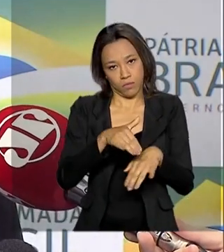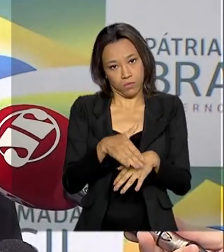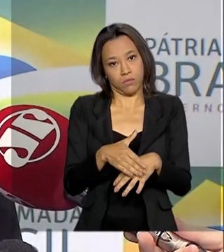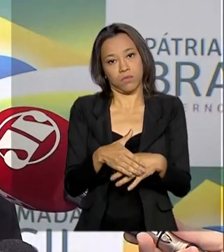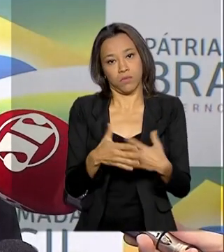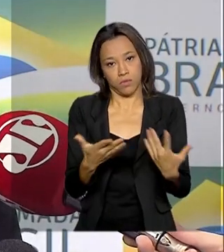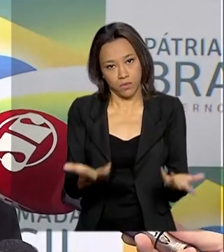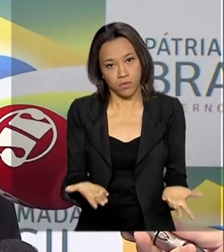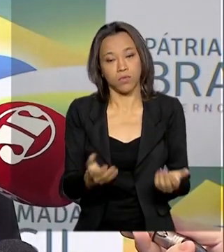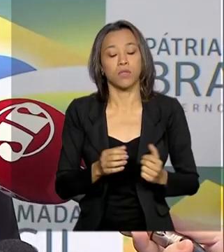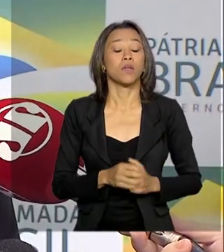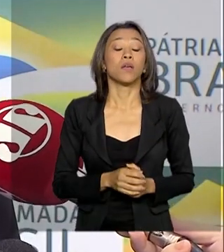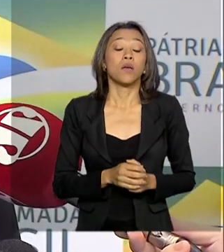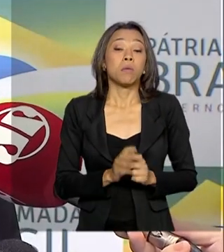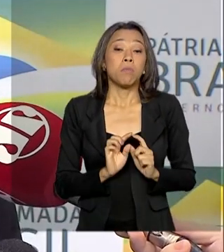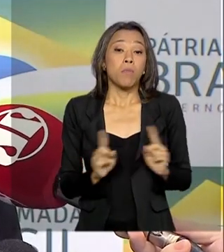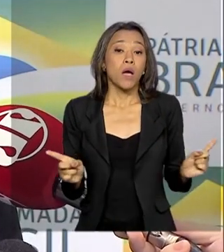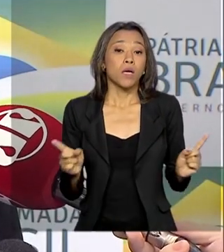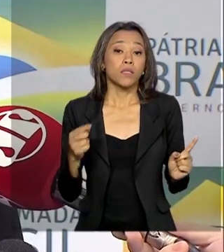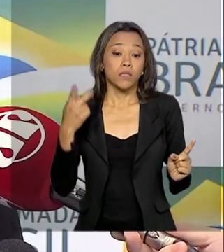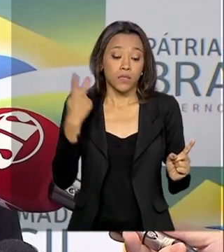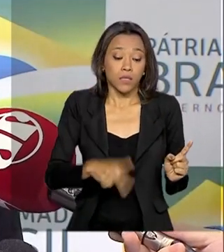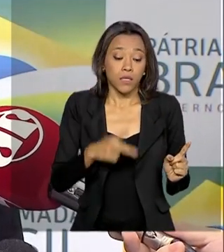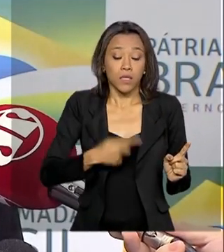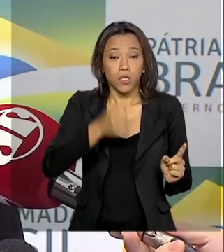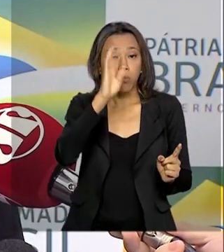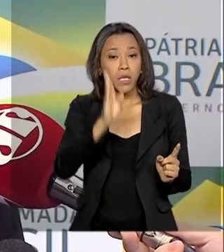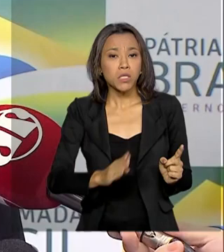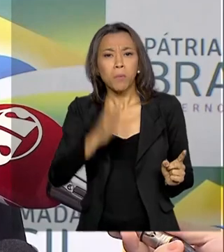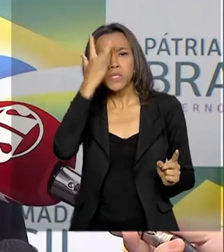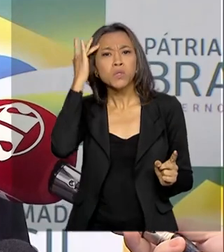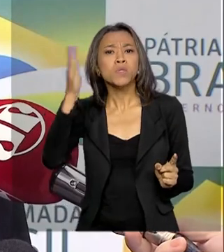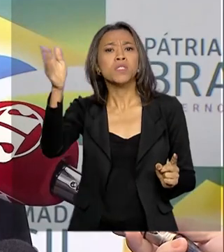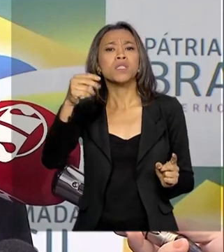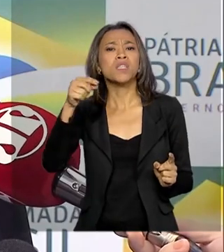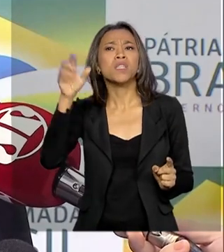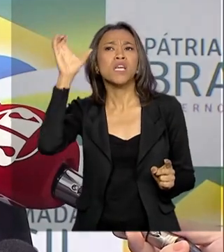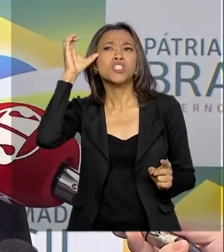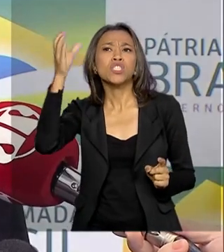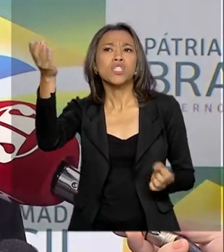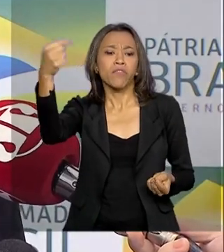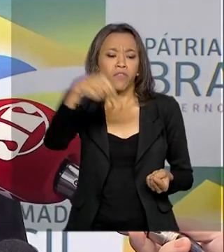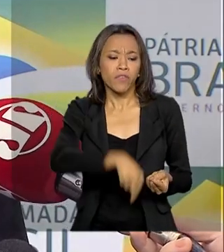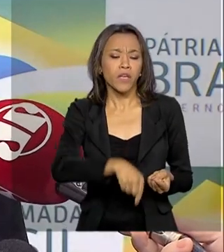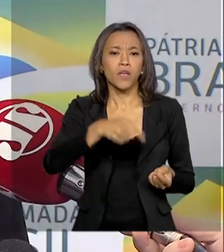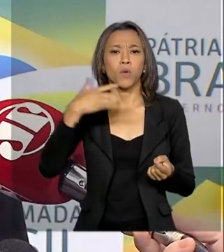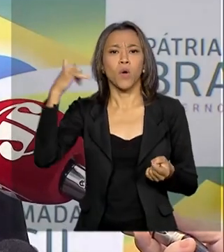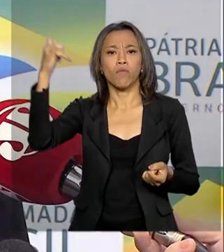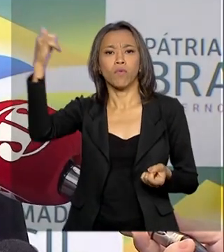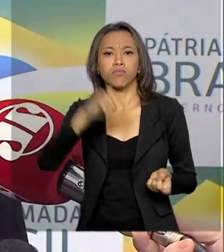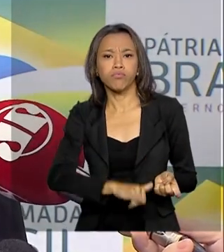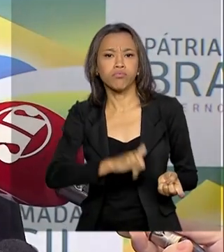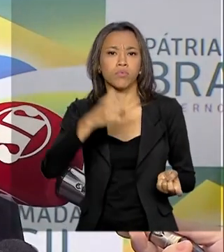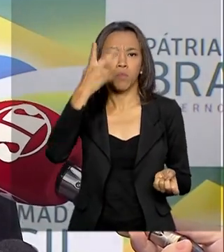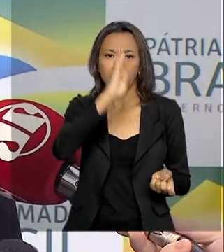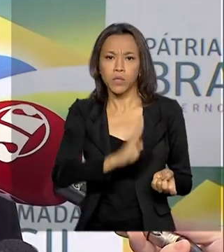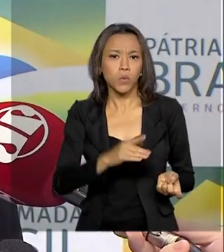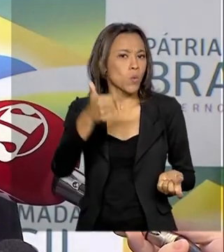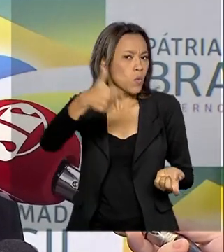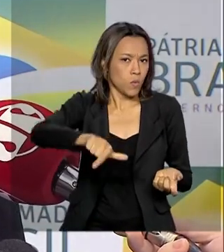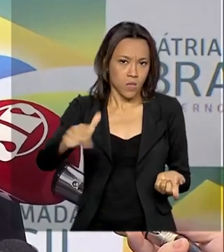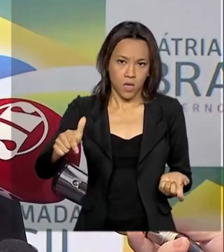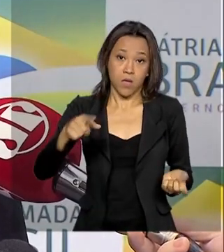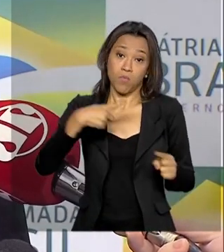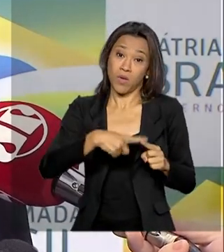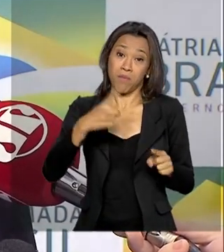o nosso caso aqui, nós não temos viajantes chegando da China, também nós não temos aeronaves que chegam direto da China. As pessoas, quando vão para lá, fazem